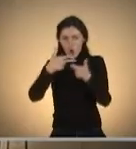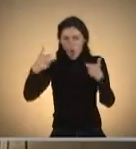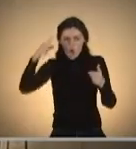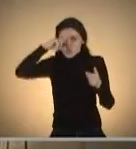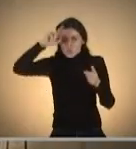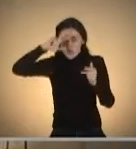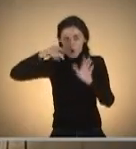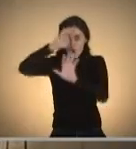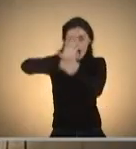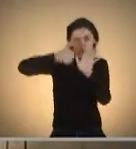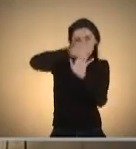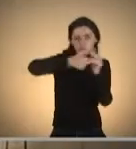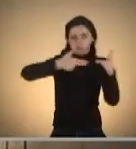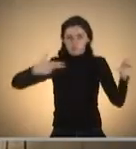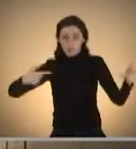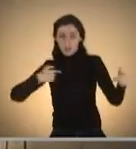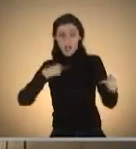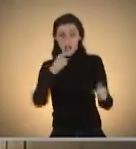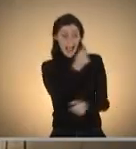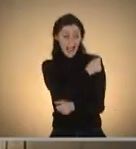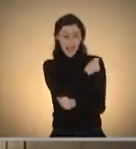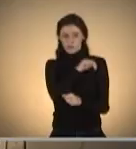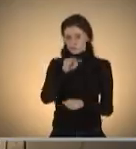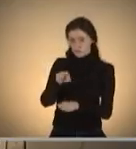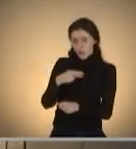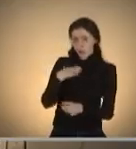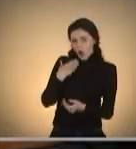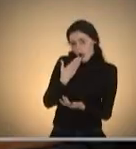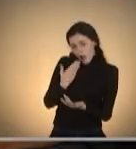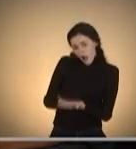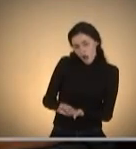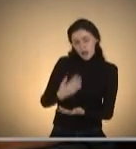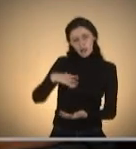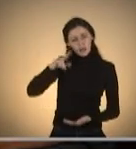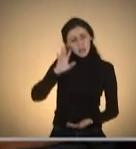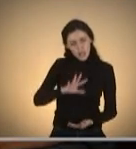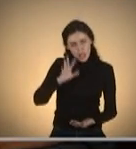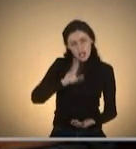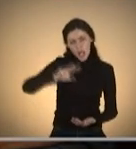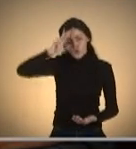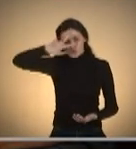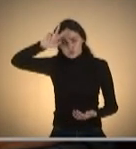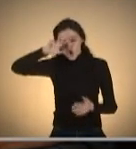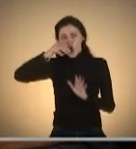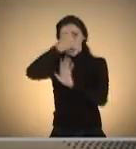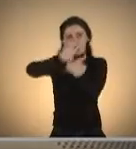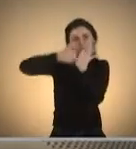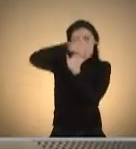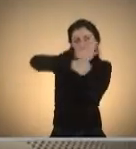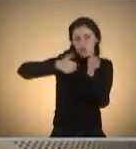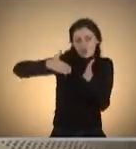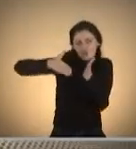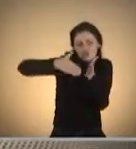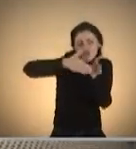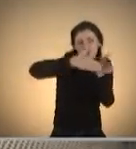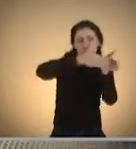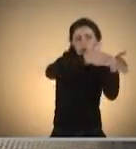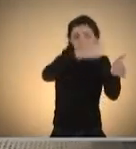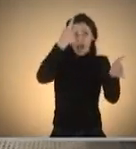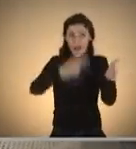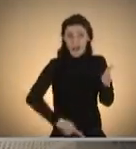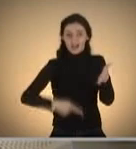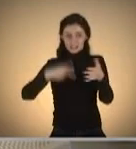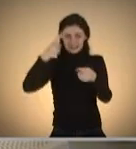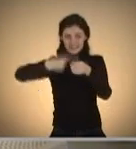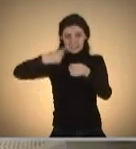imagens do contestado, estrado de ferro e tudo, é que eles ficaram sabendo realmente do significado, do valor histórico da nossa estrada de